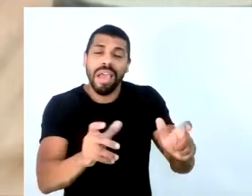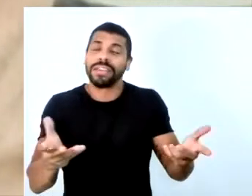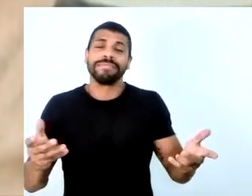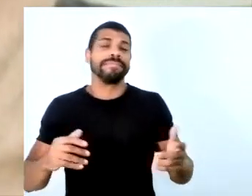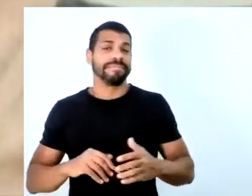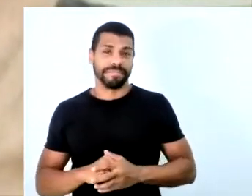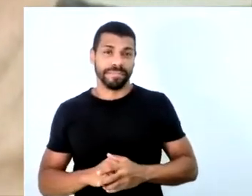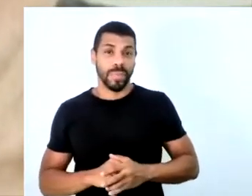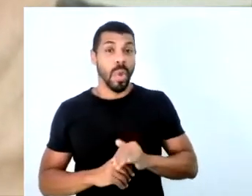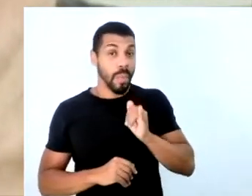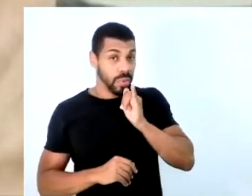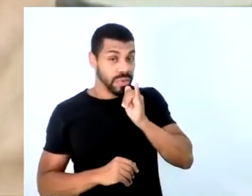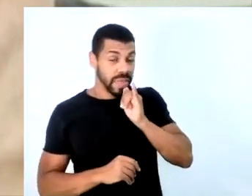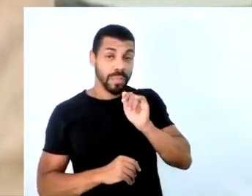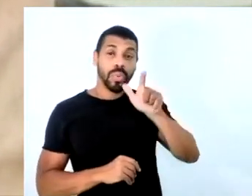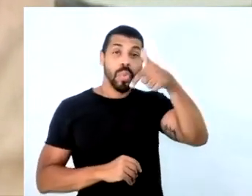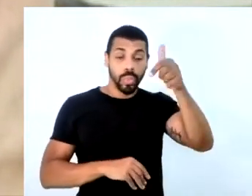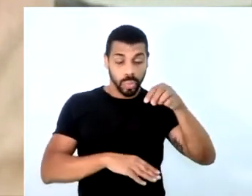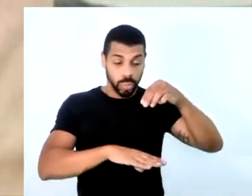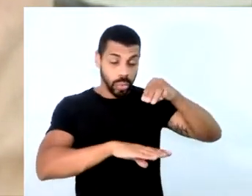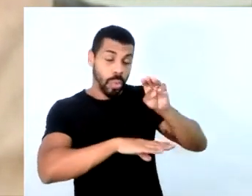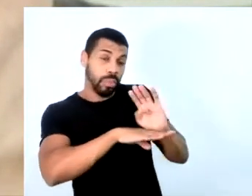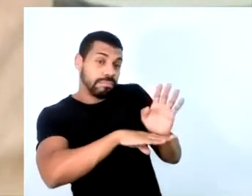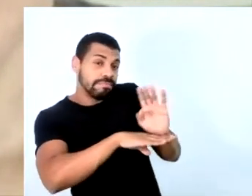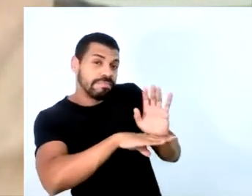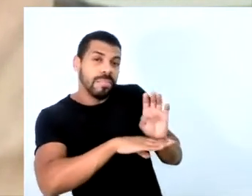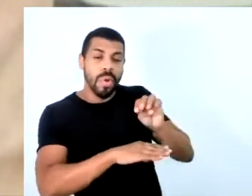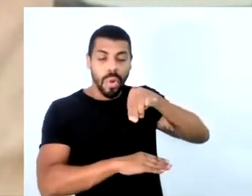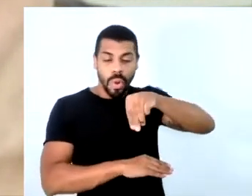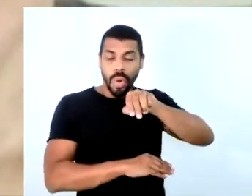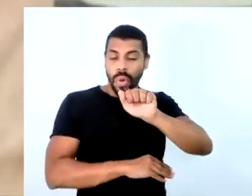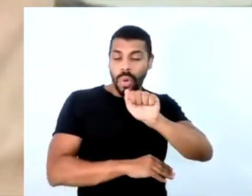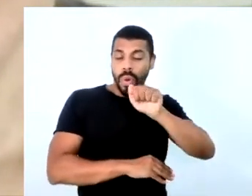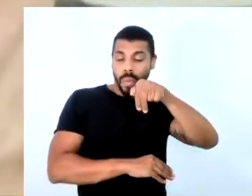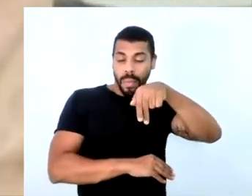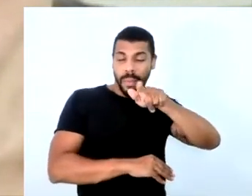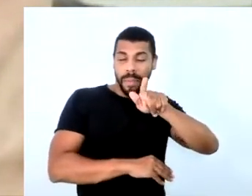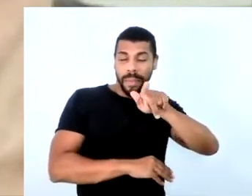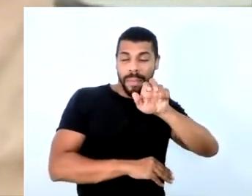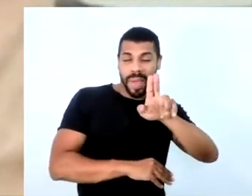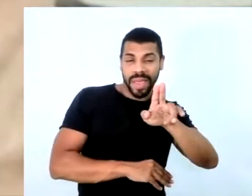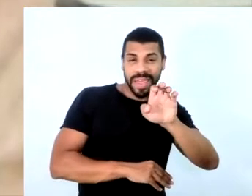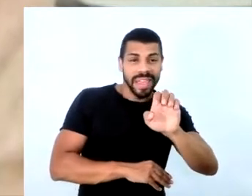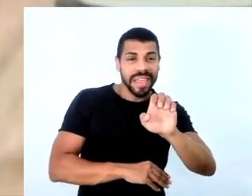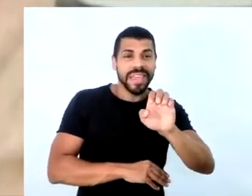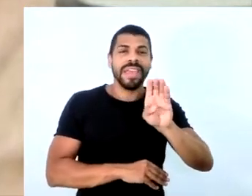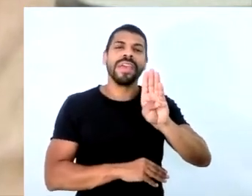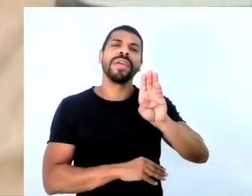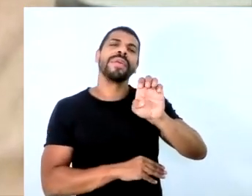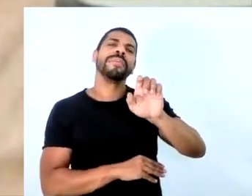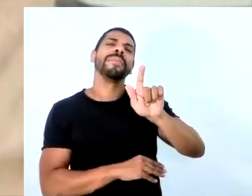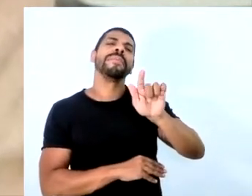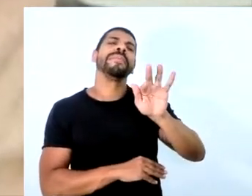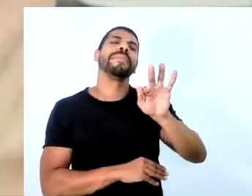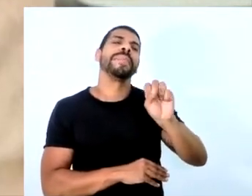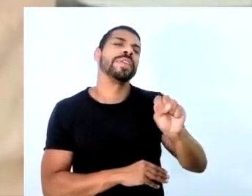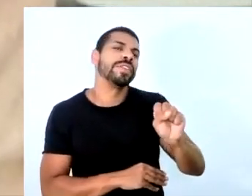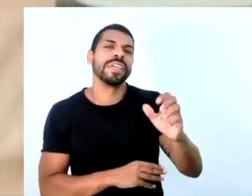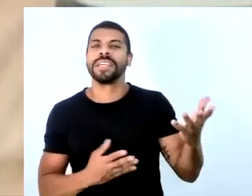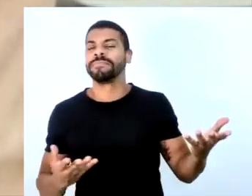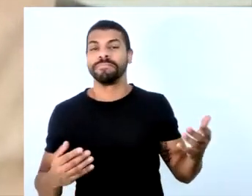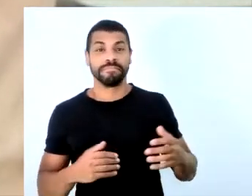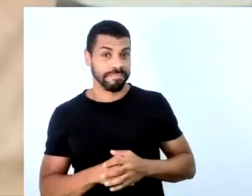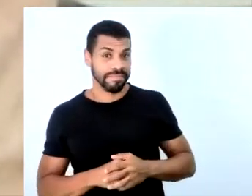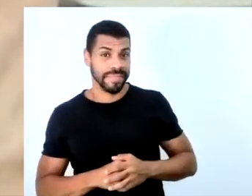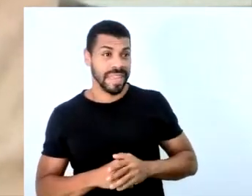perde personagens, né? Que no Mangue Beach, por exemplo, a chance de você ver Chico Science no palco,